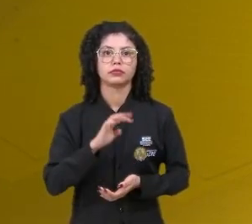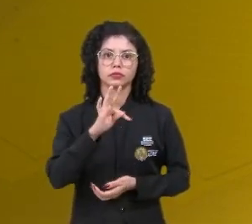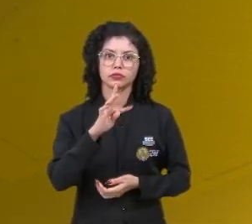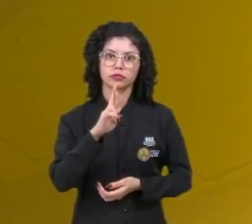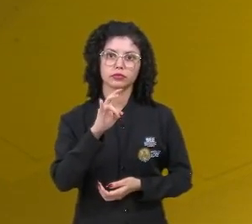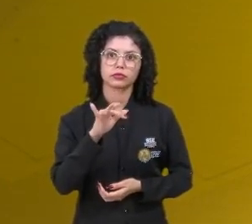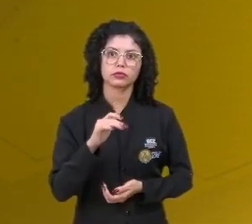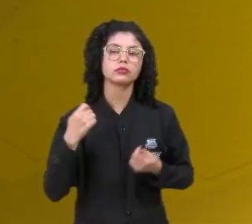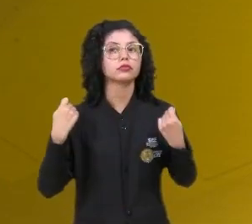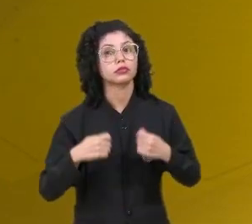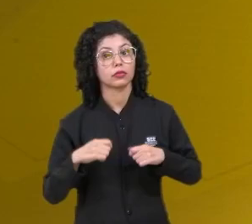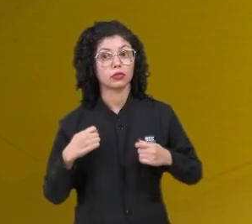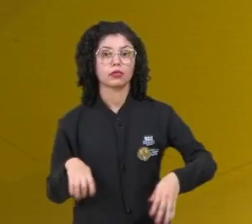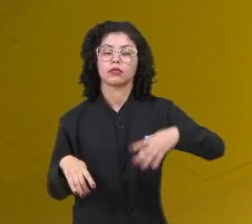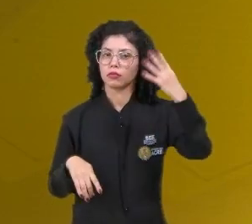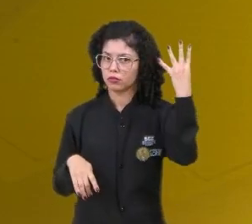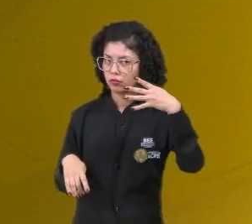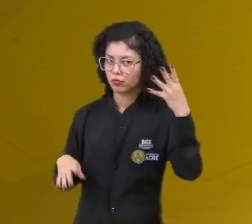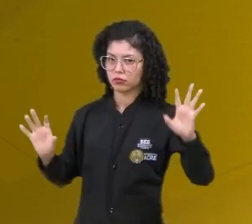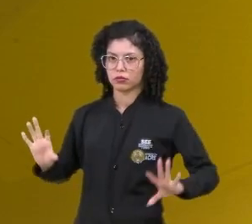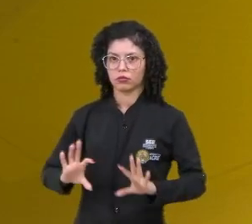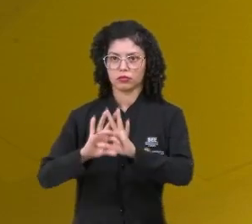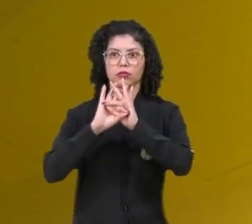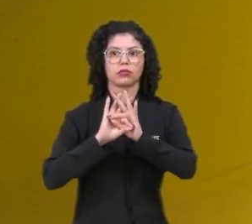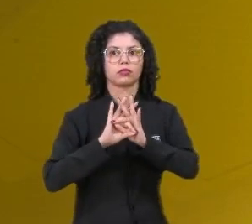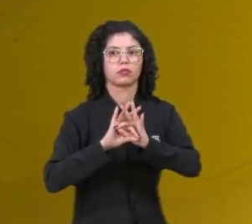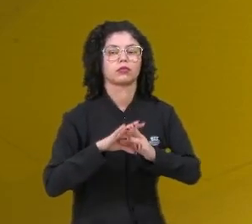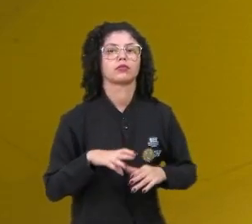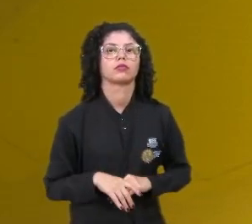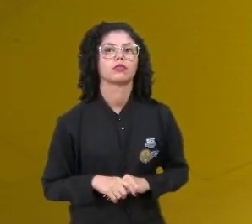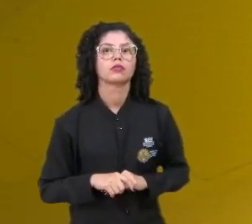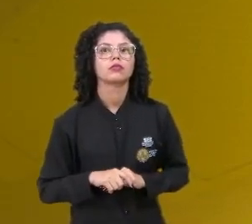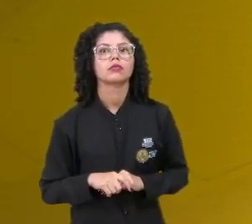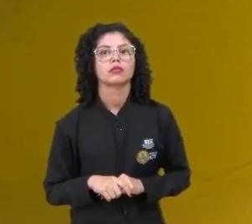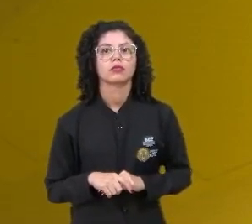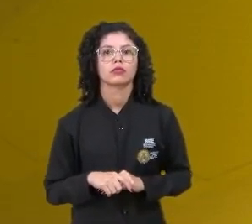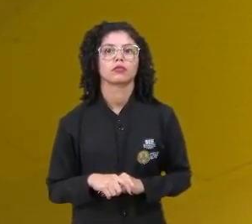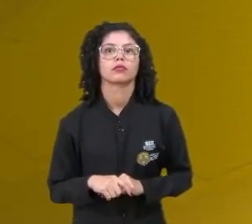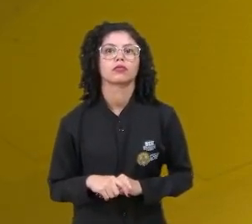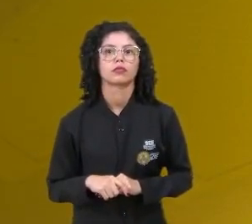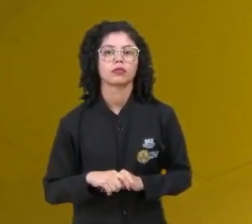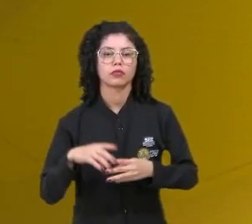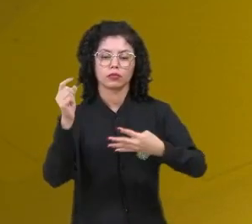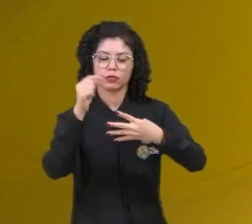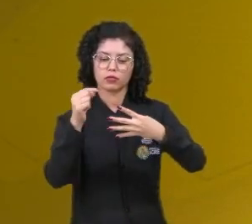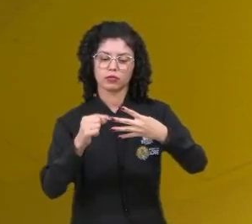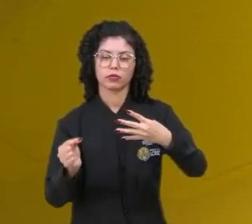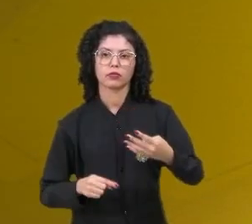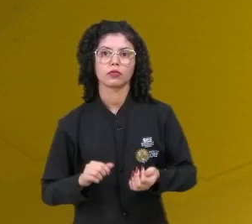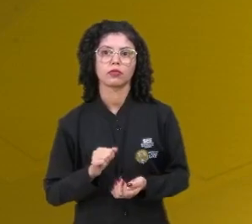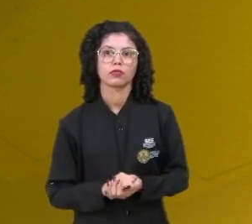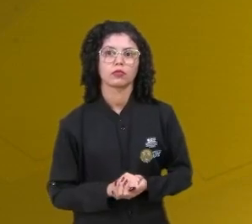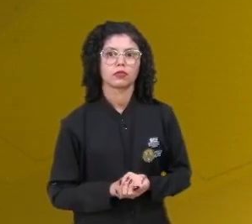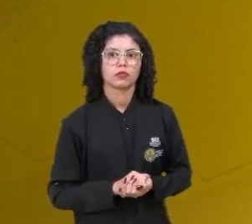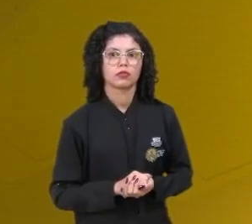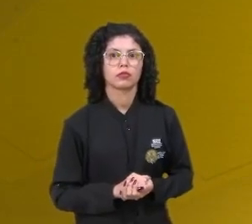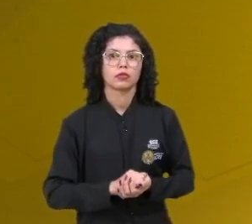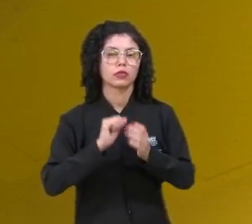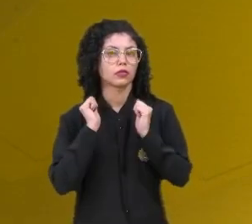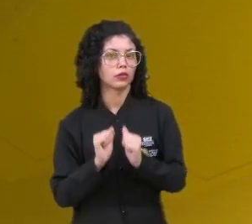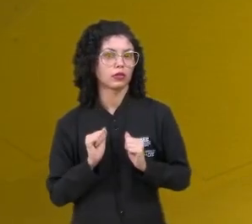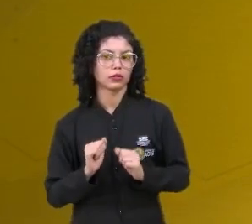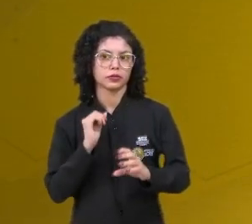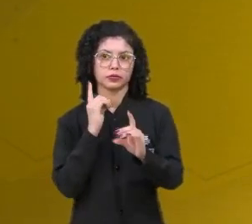tetravalente, ele vai precisar fazer 4 ligações. Então, pegando esses 3 tipos de ligações, eu vou